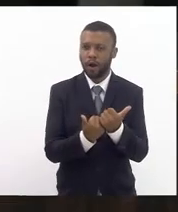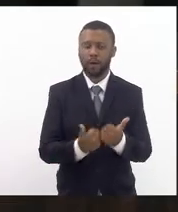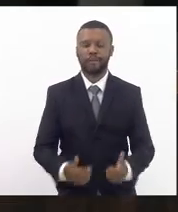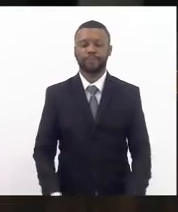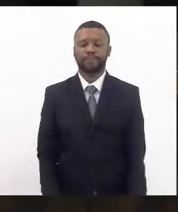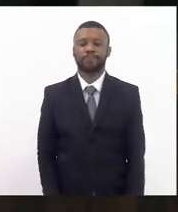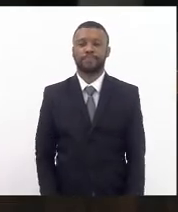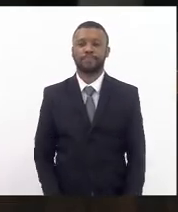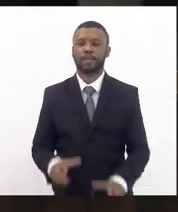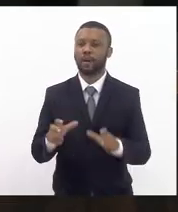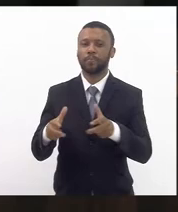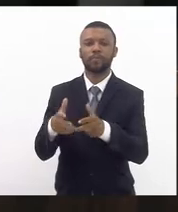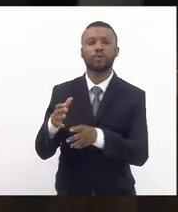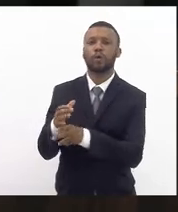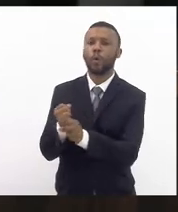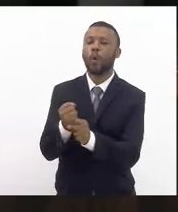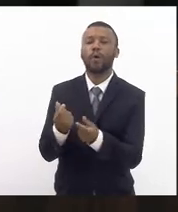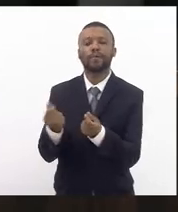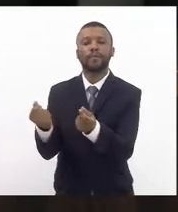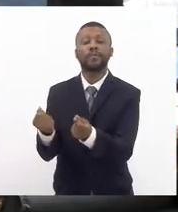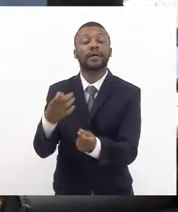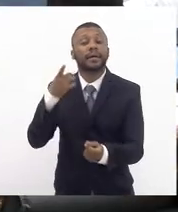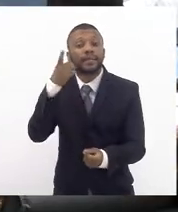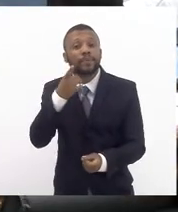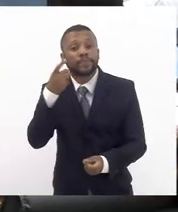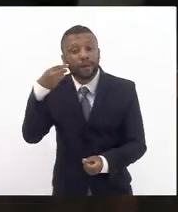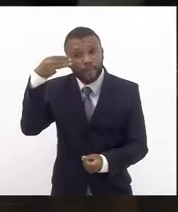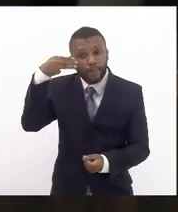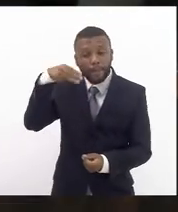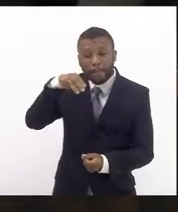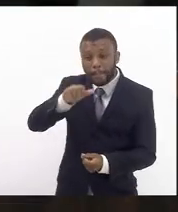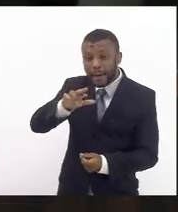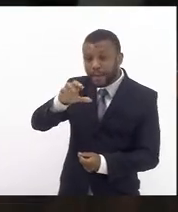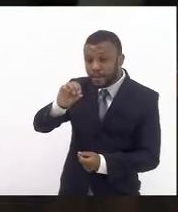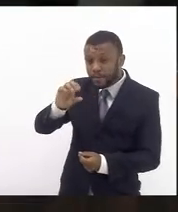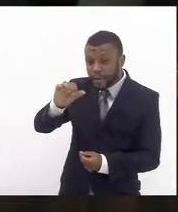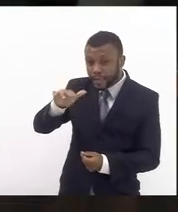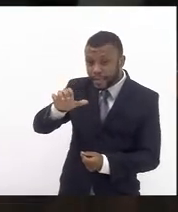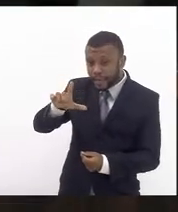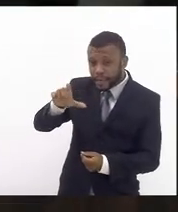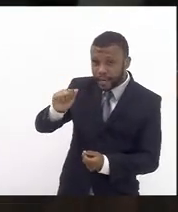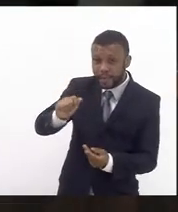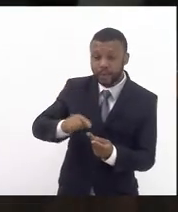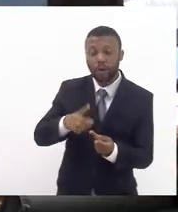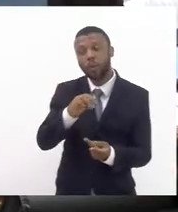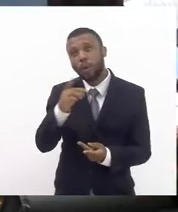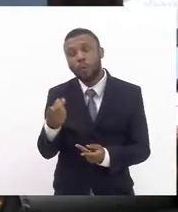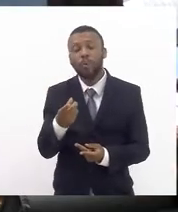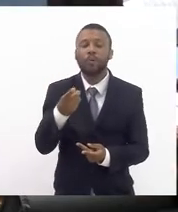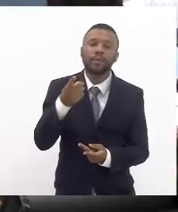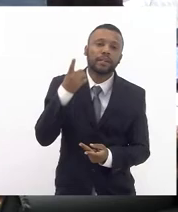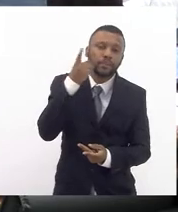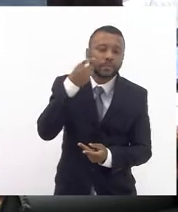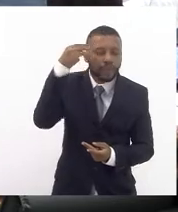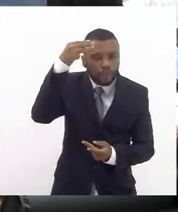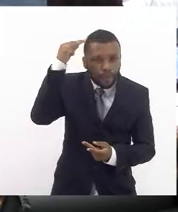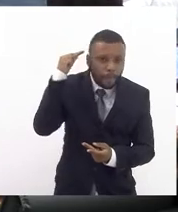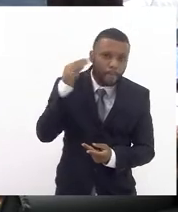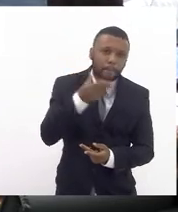Pela Comissão de Orçamento, deputado Márcio Canella. Deputado Márcio Canella, deputado Márcio Pacheco.